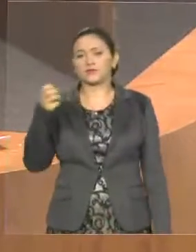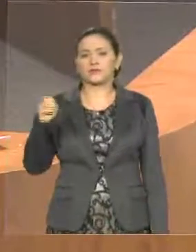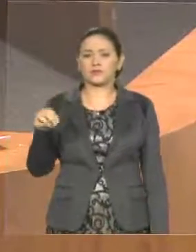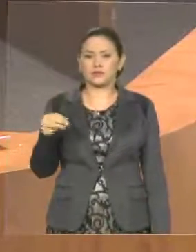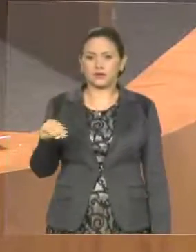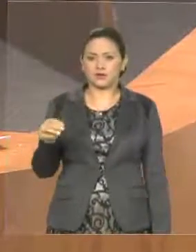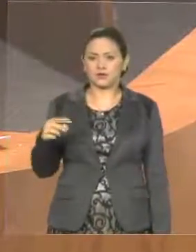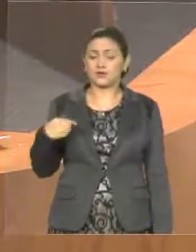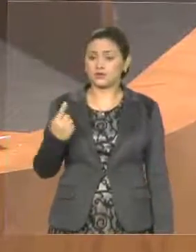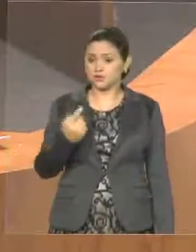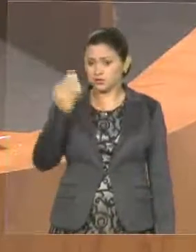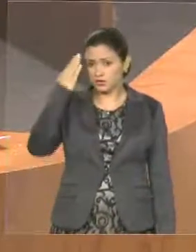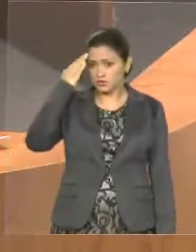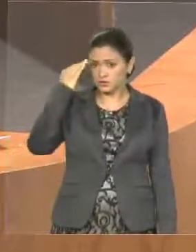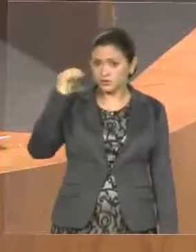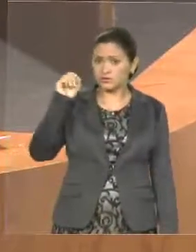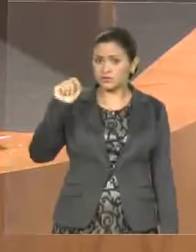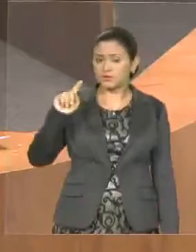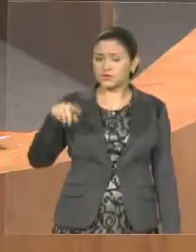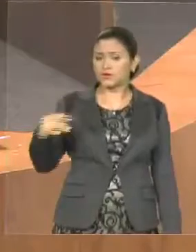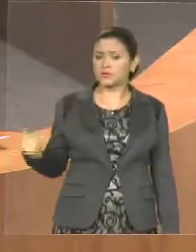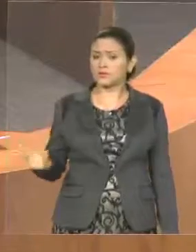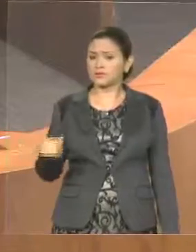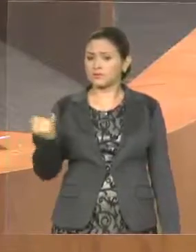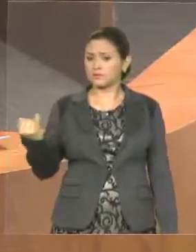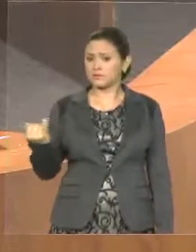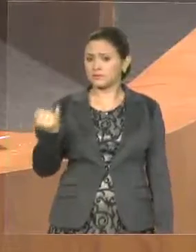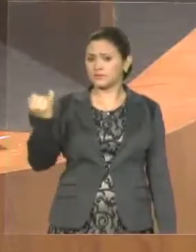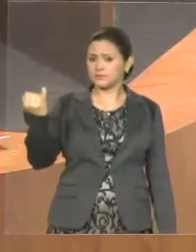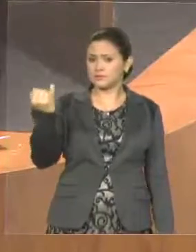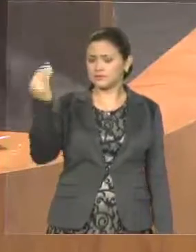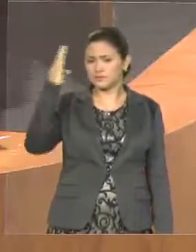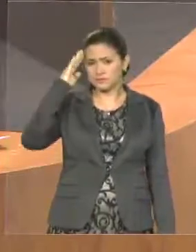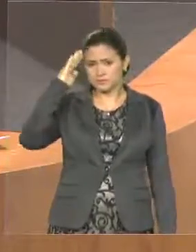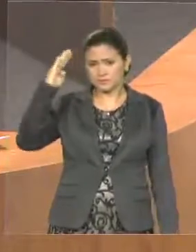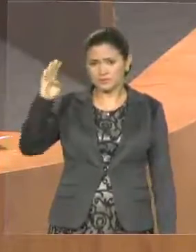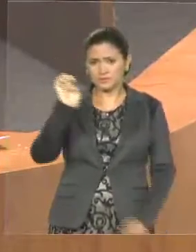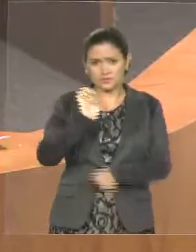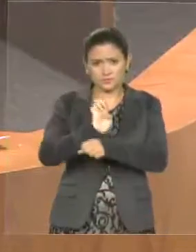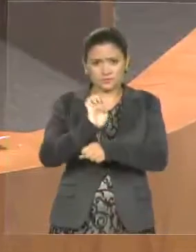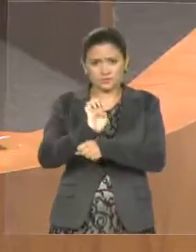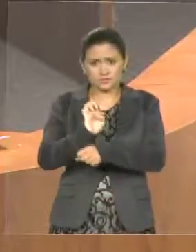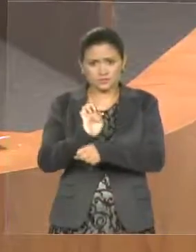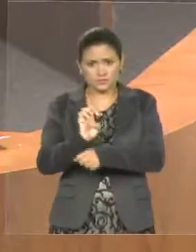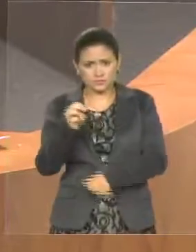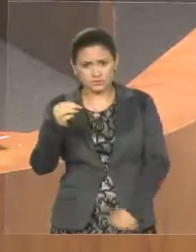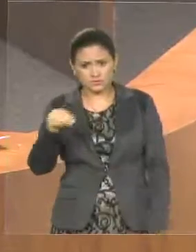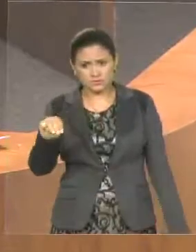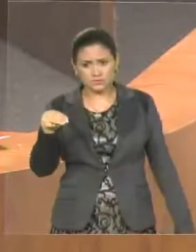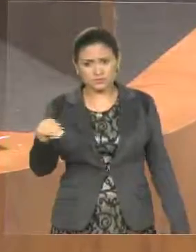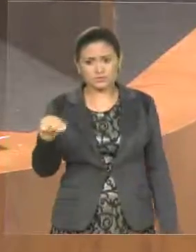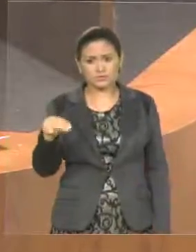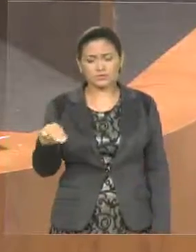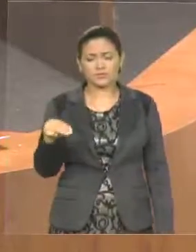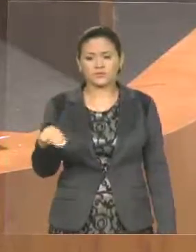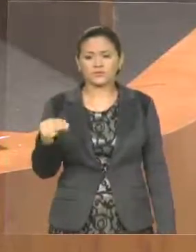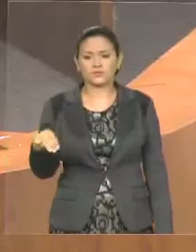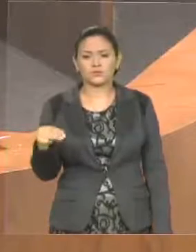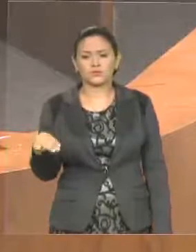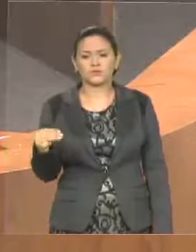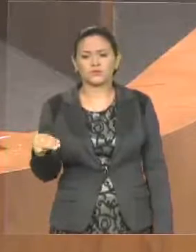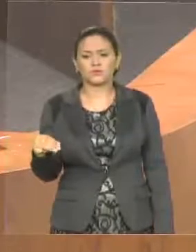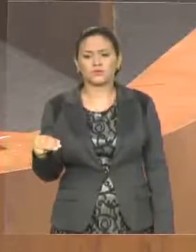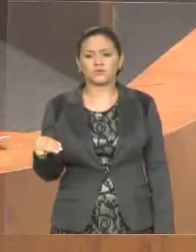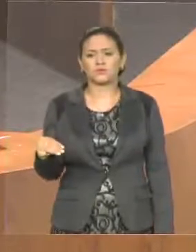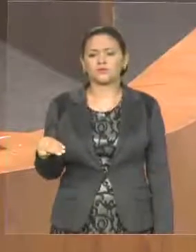muito forte, importante, principalmente no estado em que vivemos, que é um estado que é predominantemente um